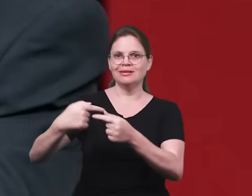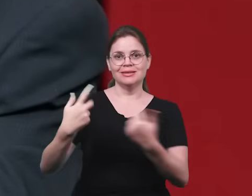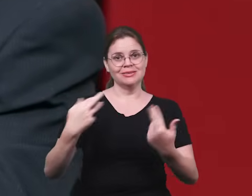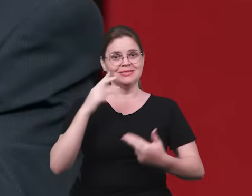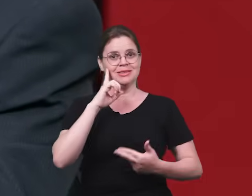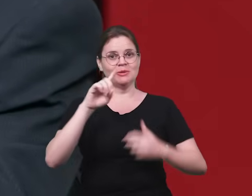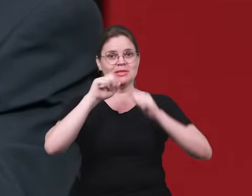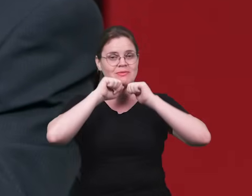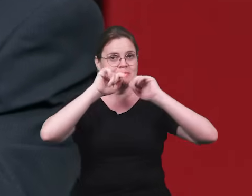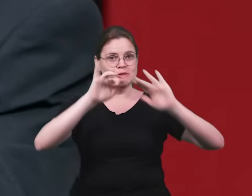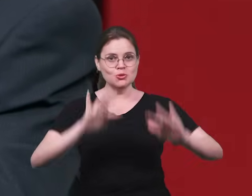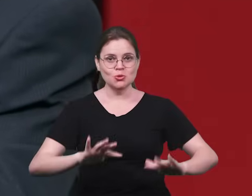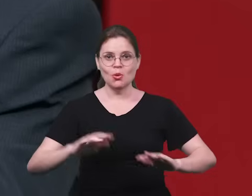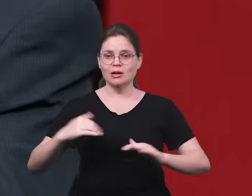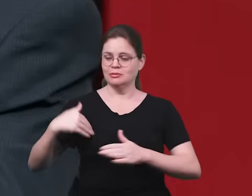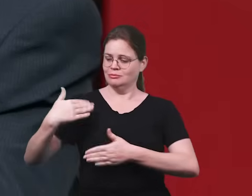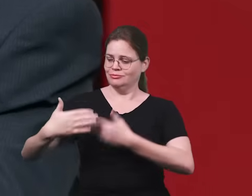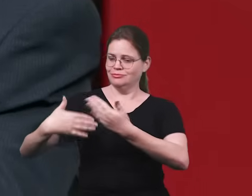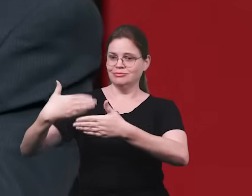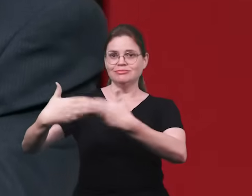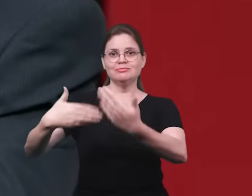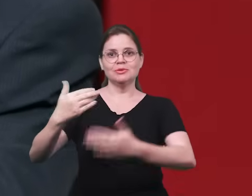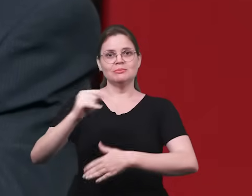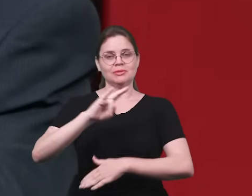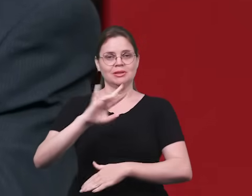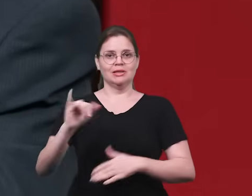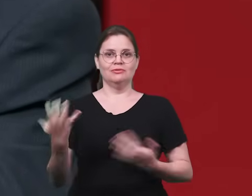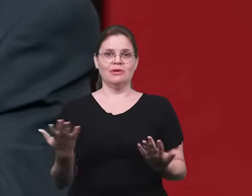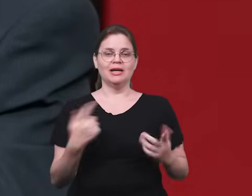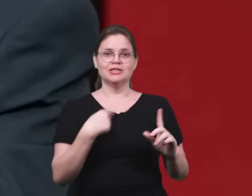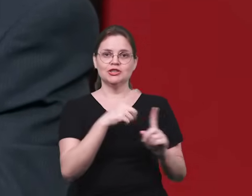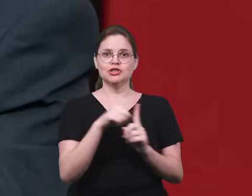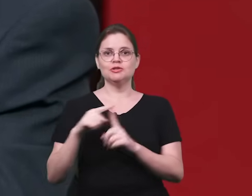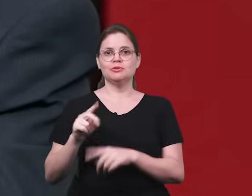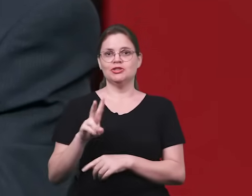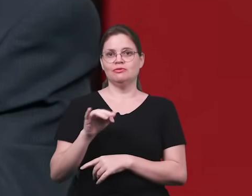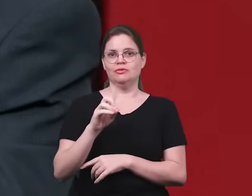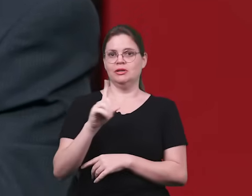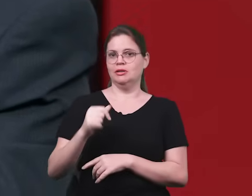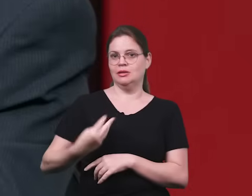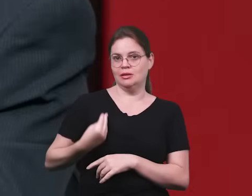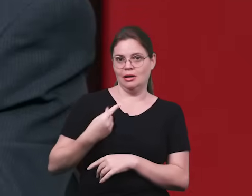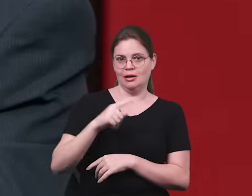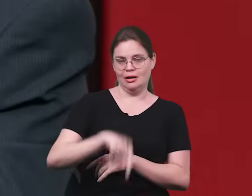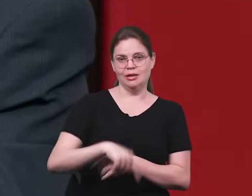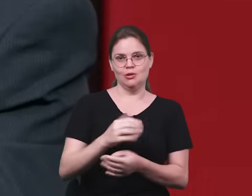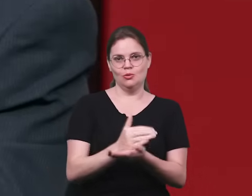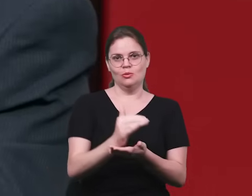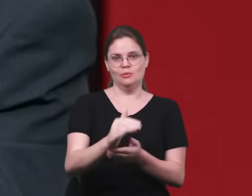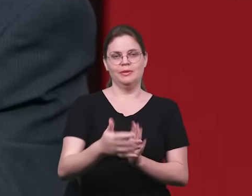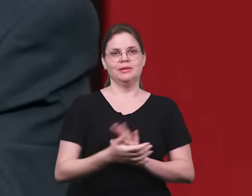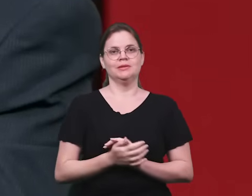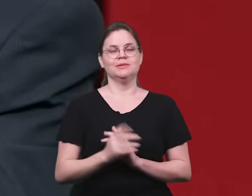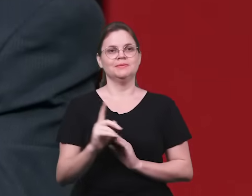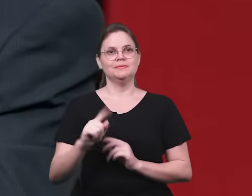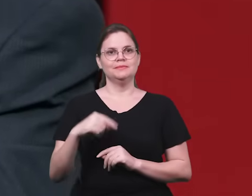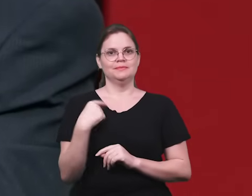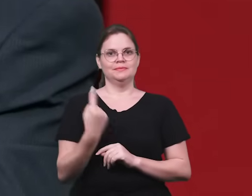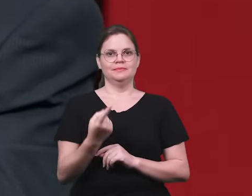formas de vida que ele havia instituído aqui no nosso planeta. E a gente vai observar